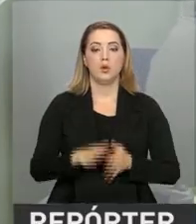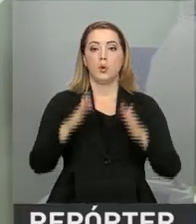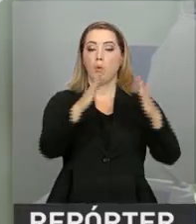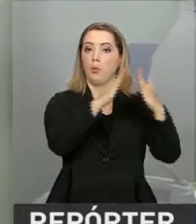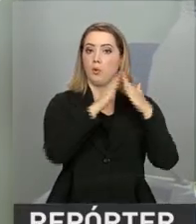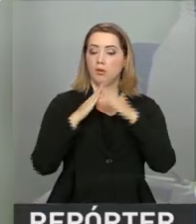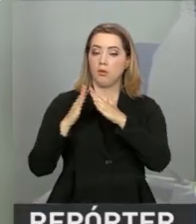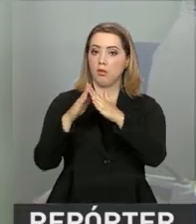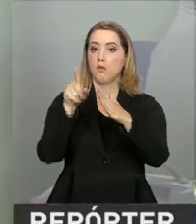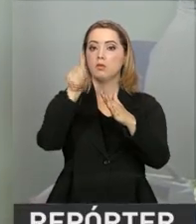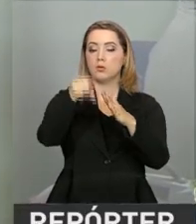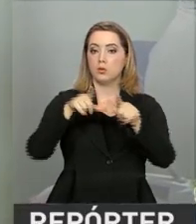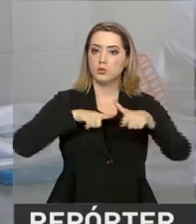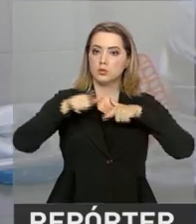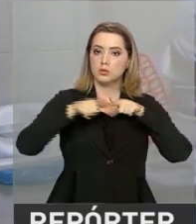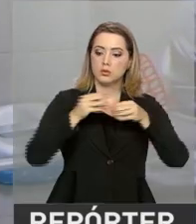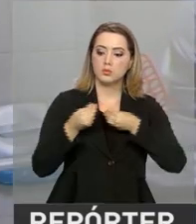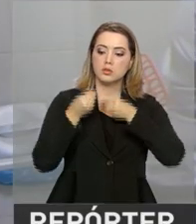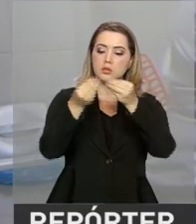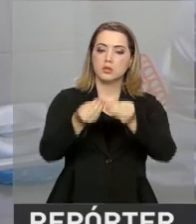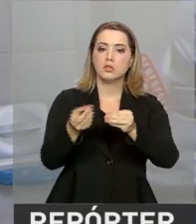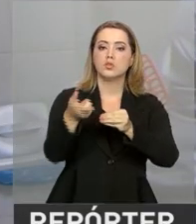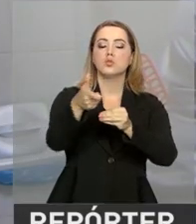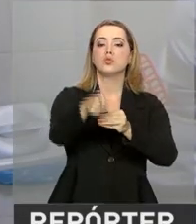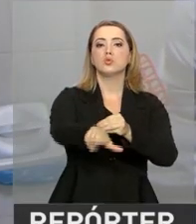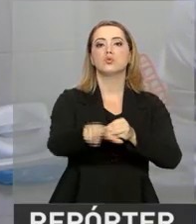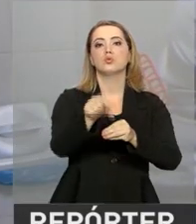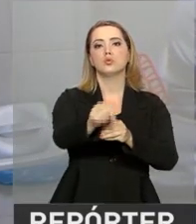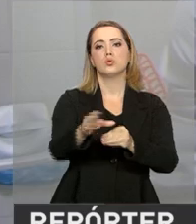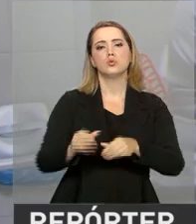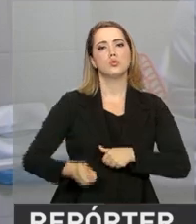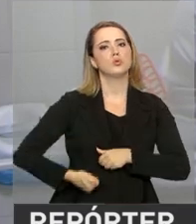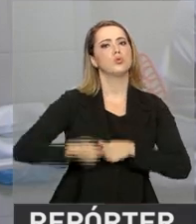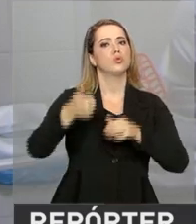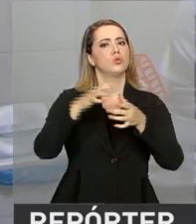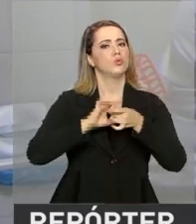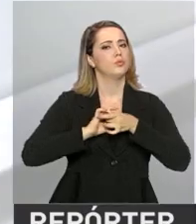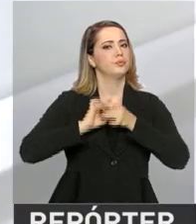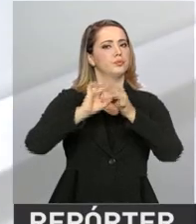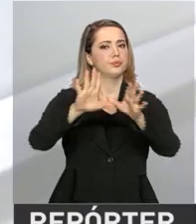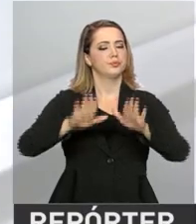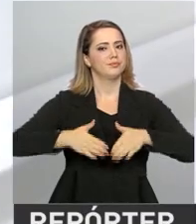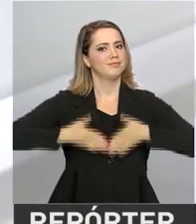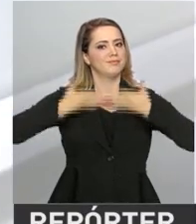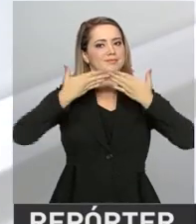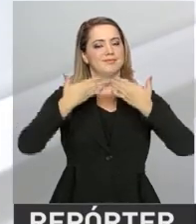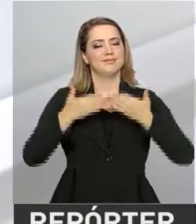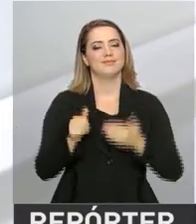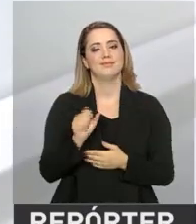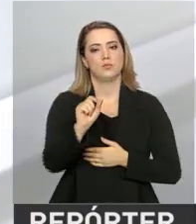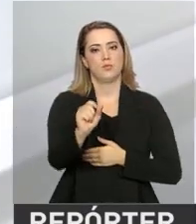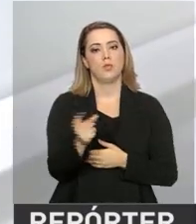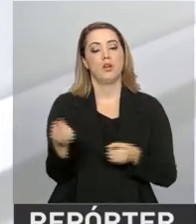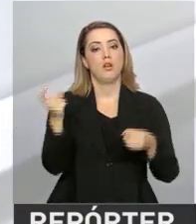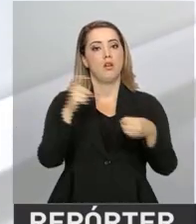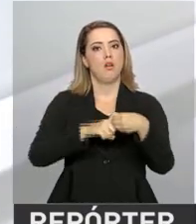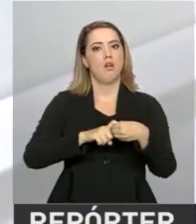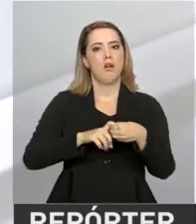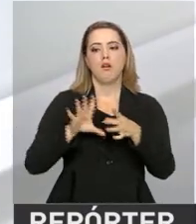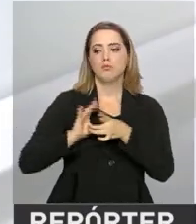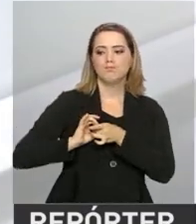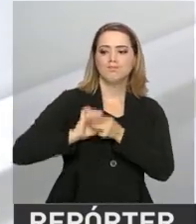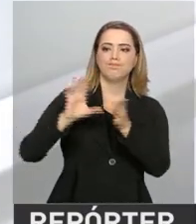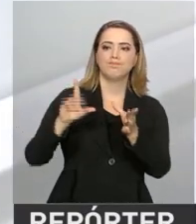funcional ajuda a trazer de volta a independência e a autoestima dos pacientes resgatar a autonomia para essas